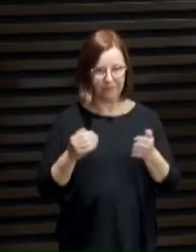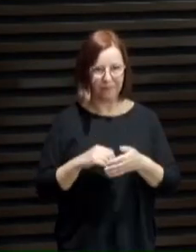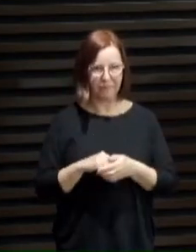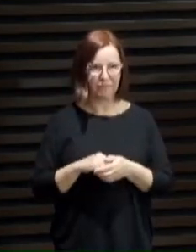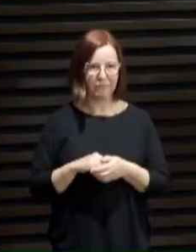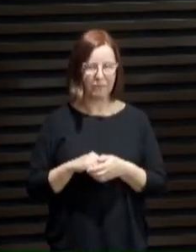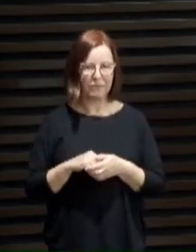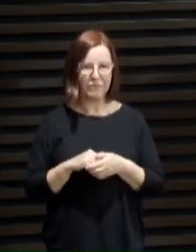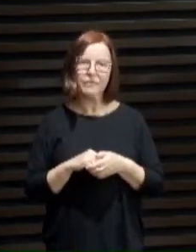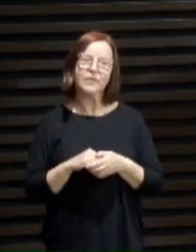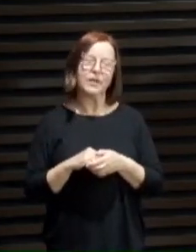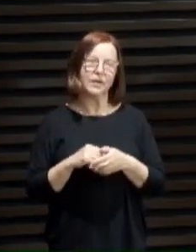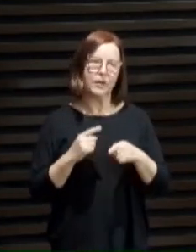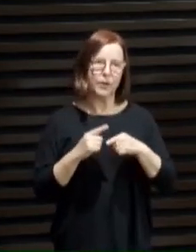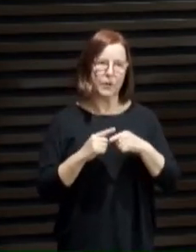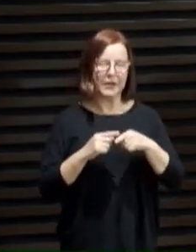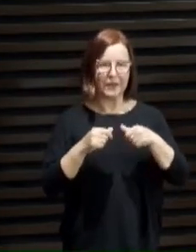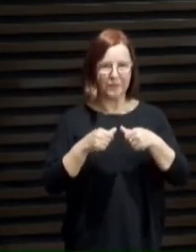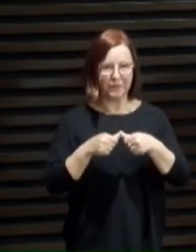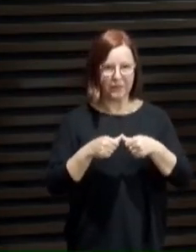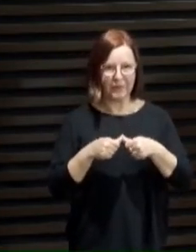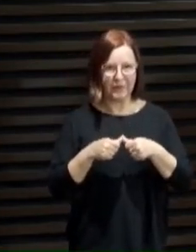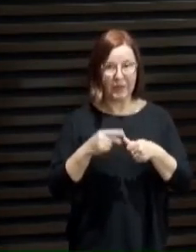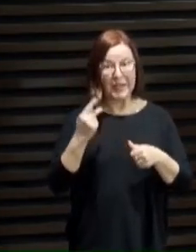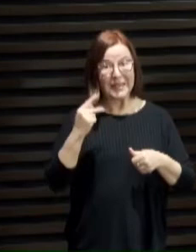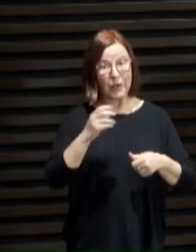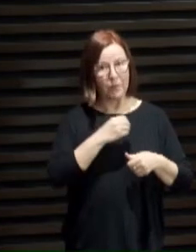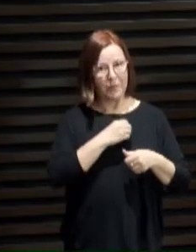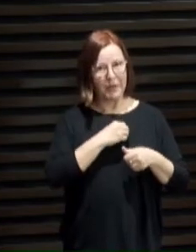Porque este é o seu pecado